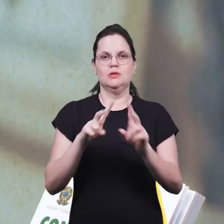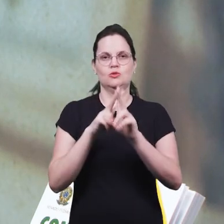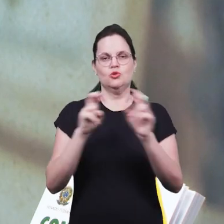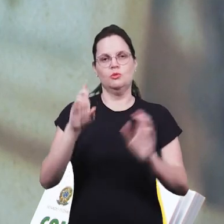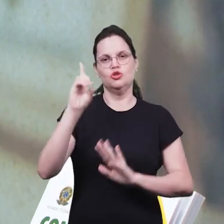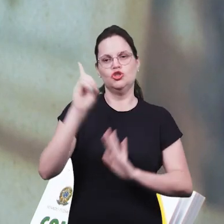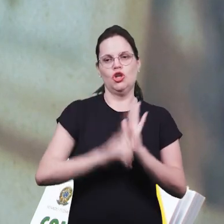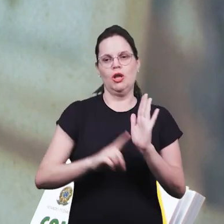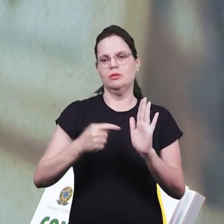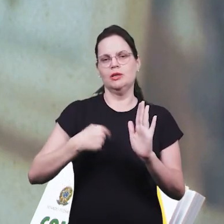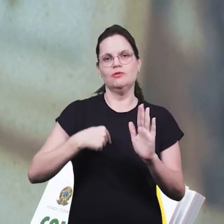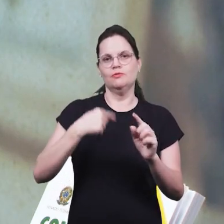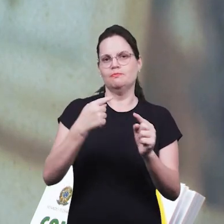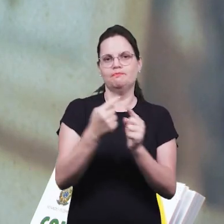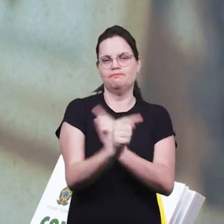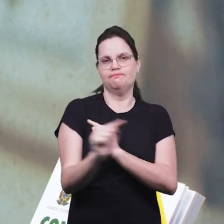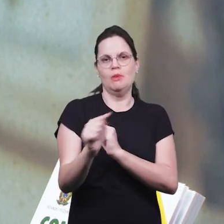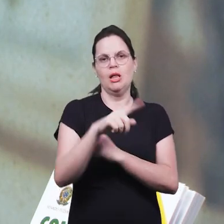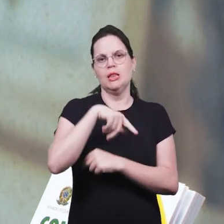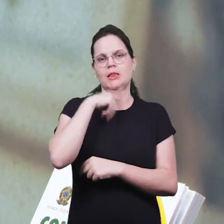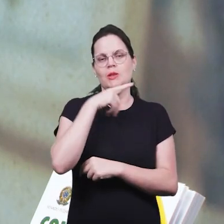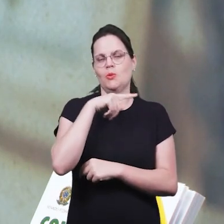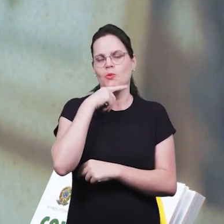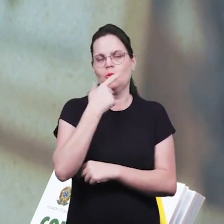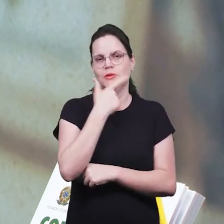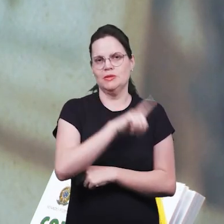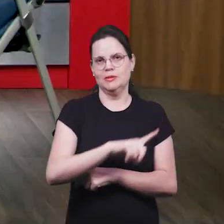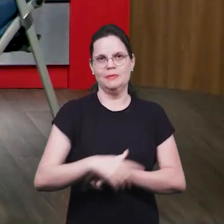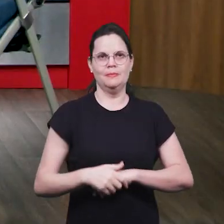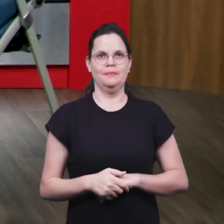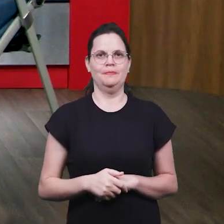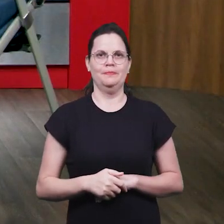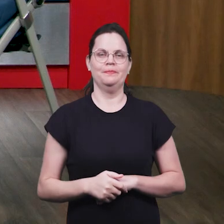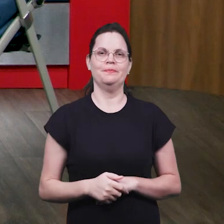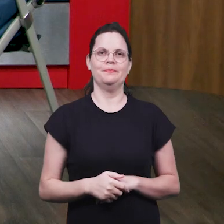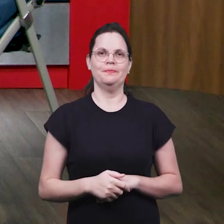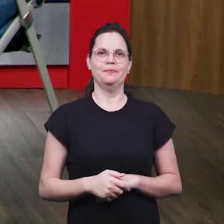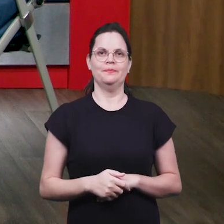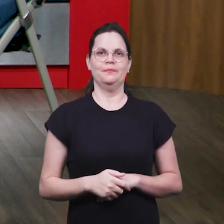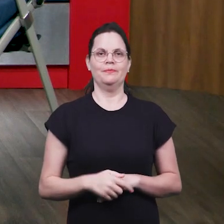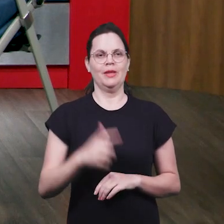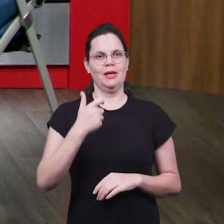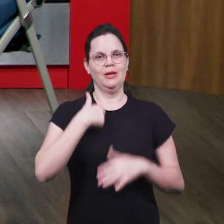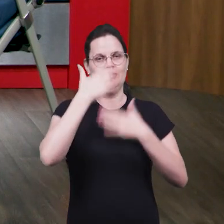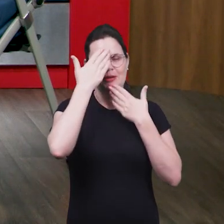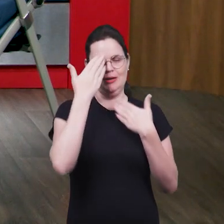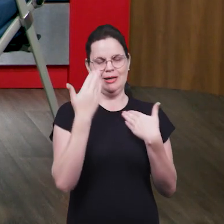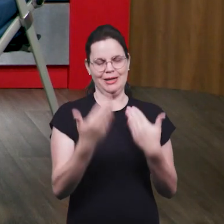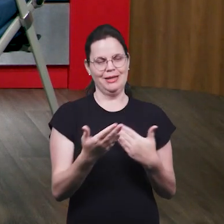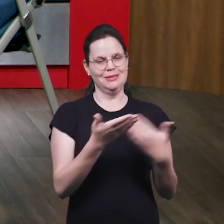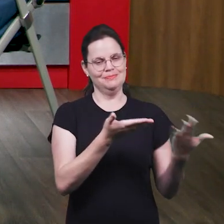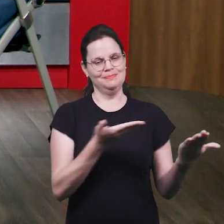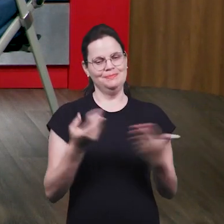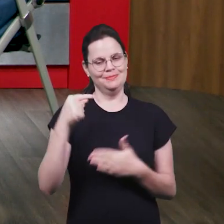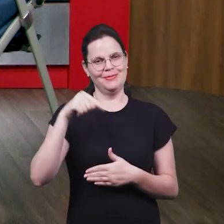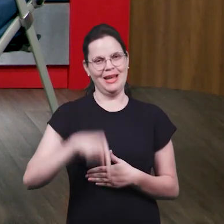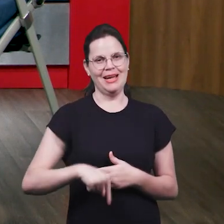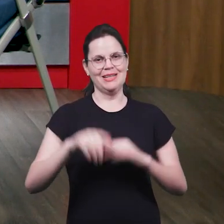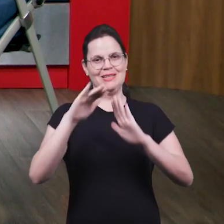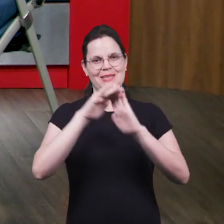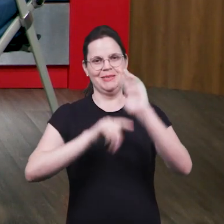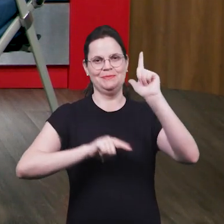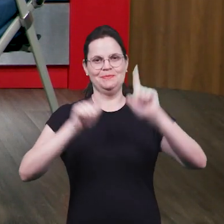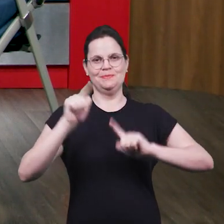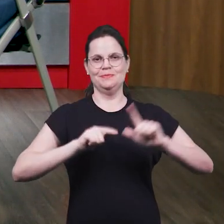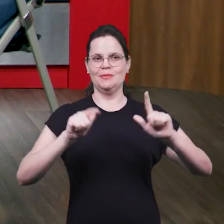direito que possa estar acontecendo com você na sua relação de trabalho. Doutor Álvaro, eu gostaria de agradecer a sua participação no nosso